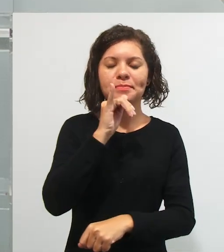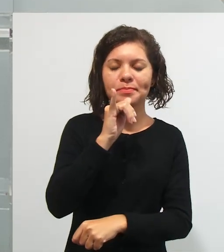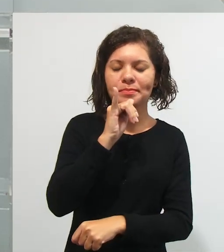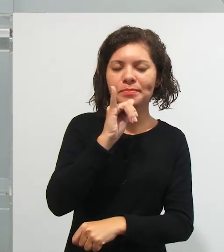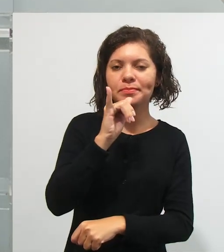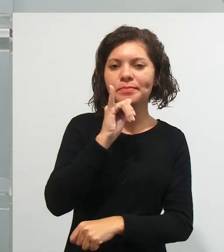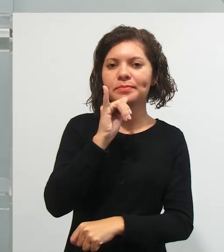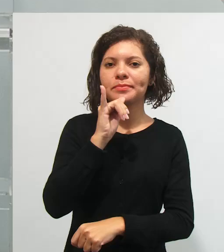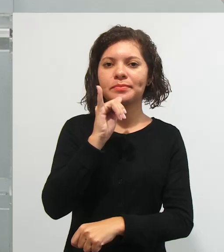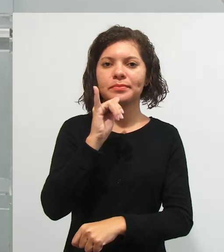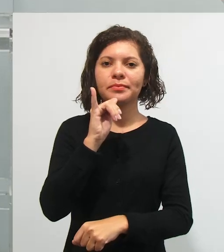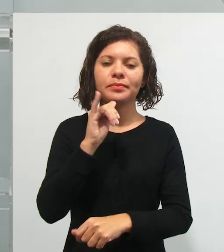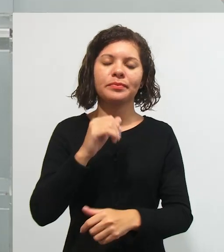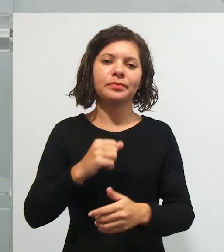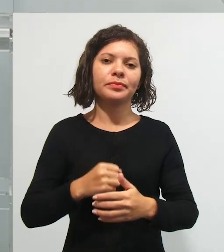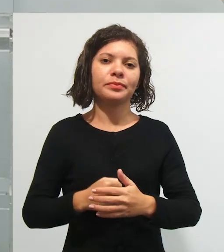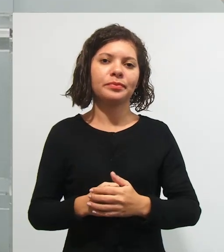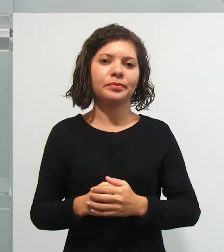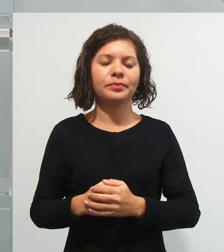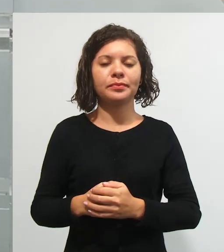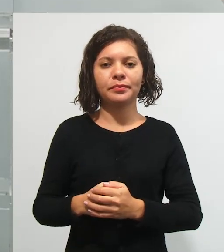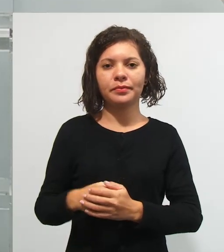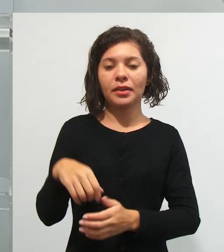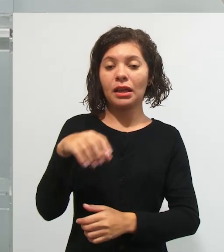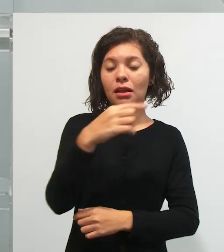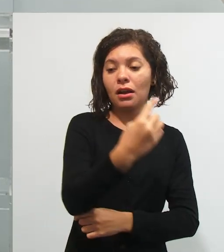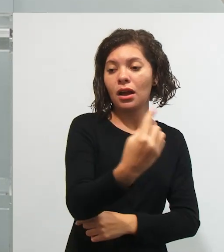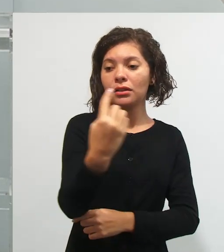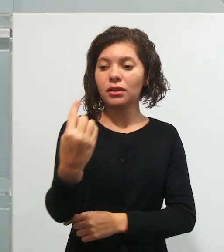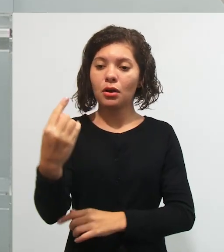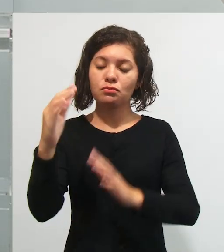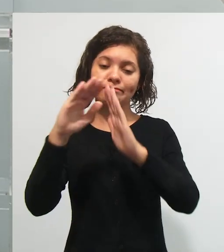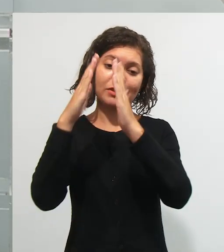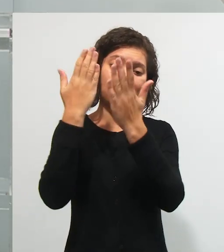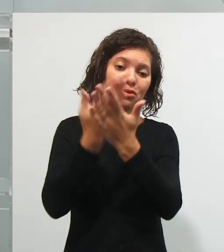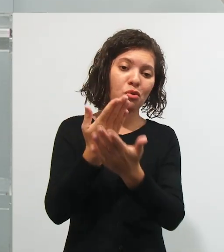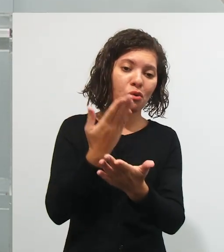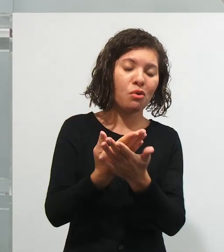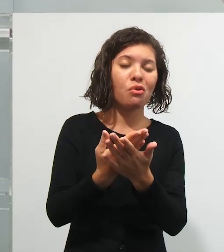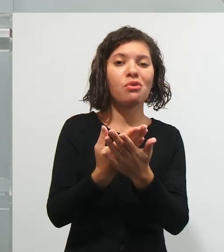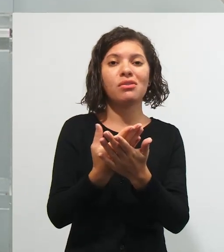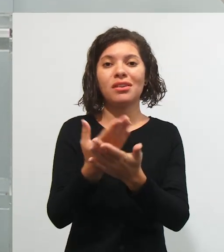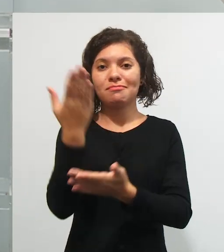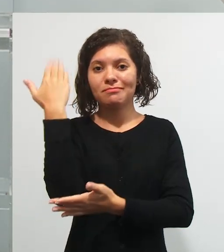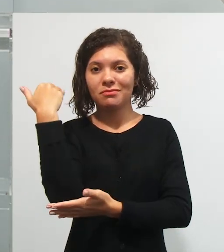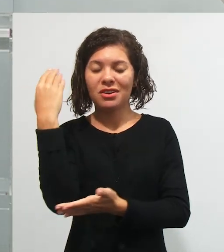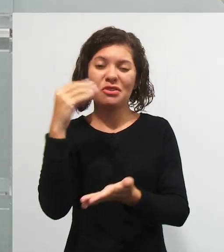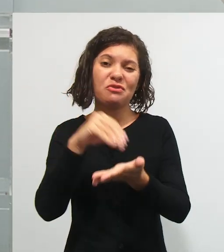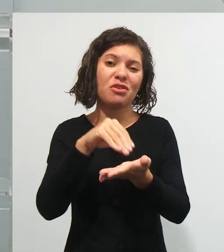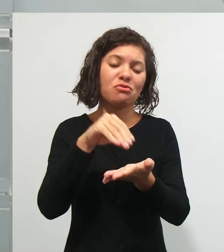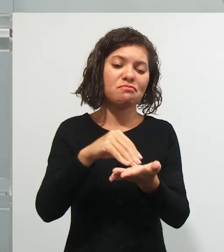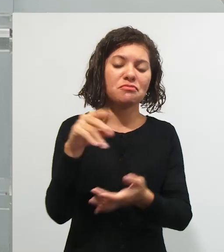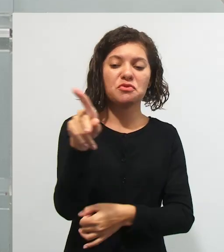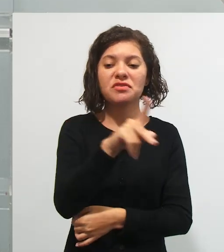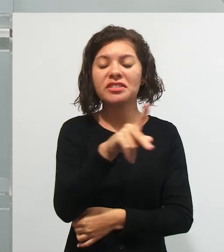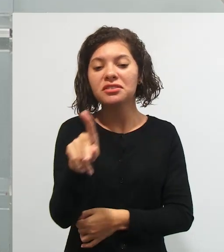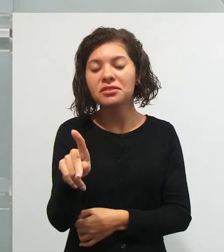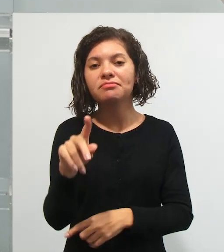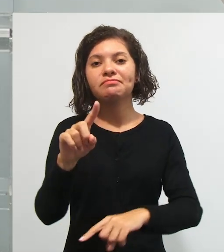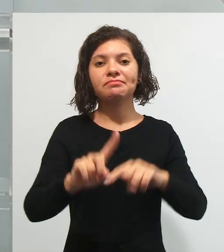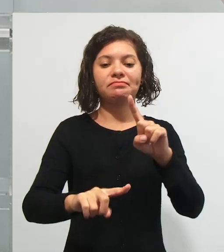O próprio percurso escolar, às vezes a ausência de professores, às vezes a falta de material,